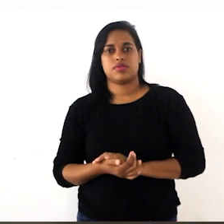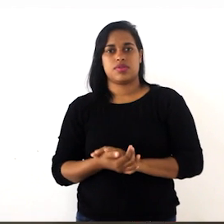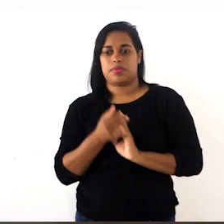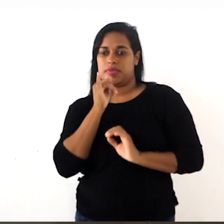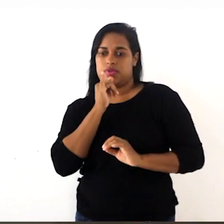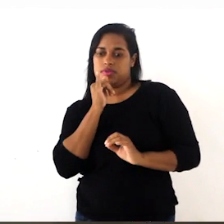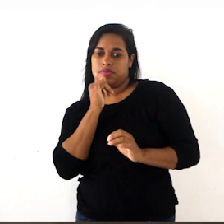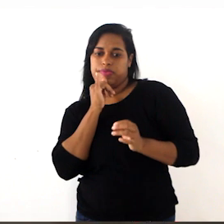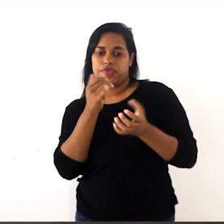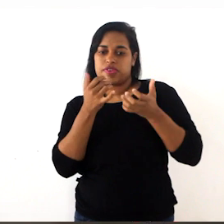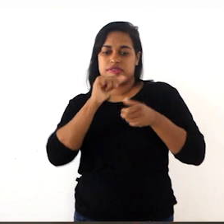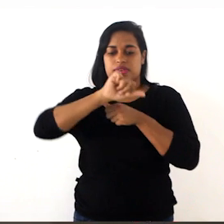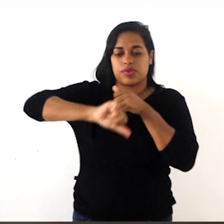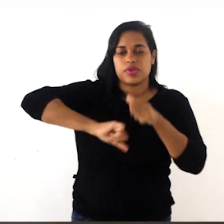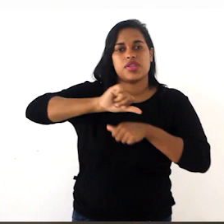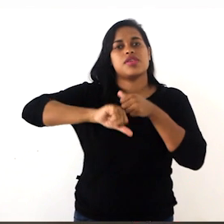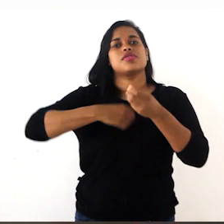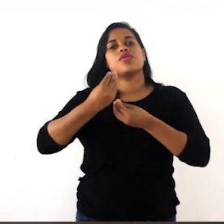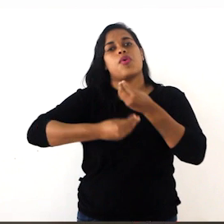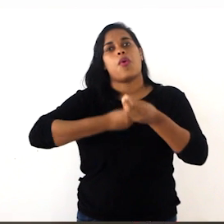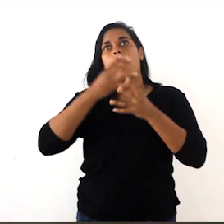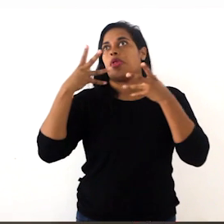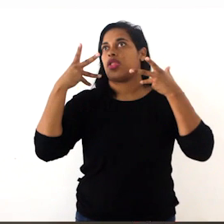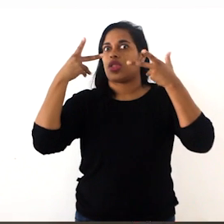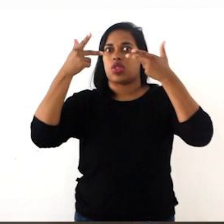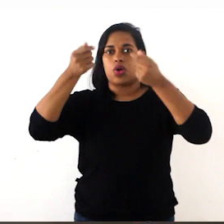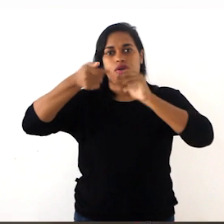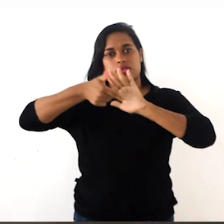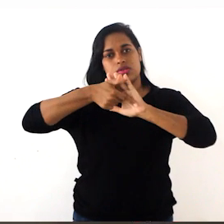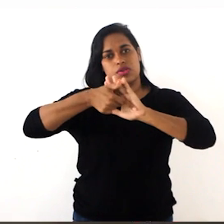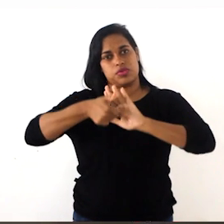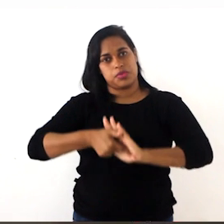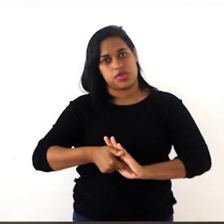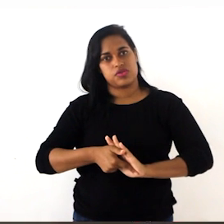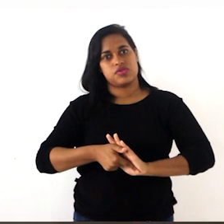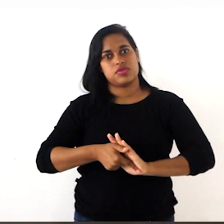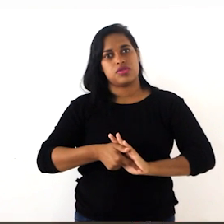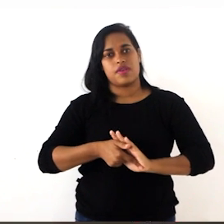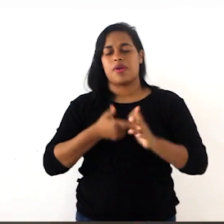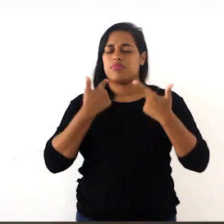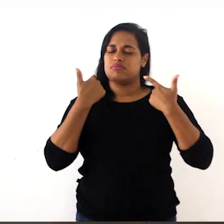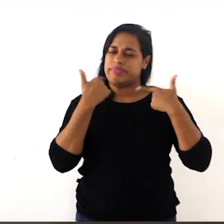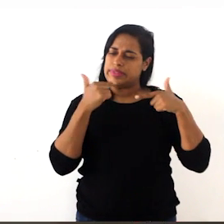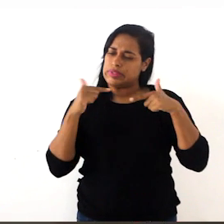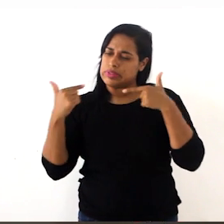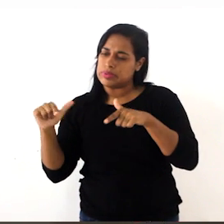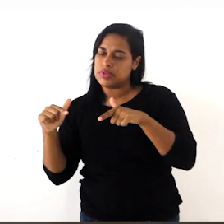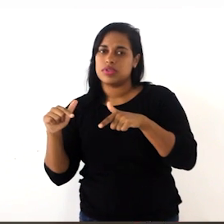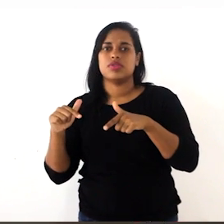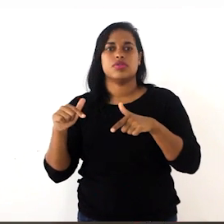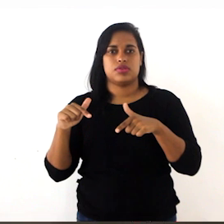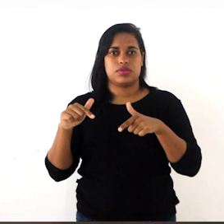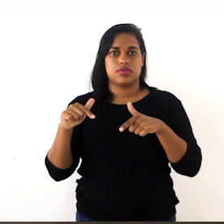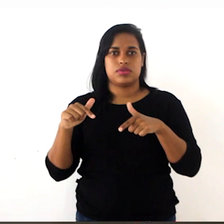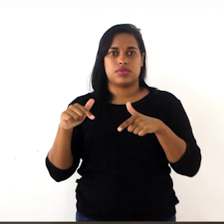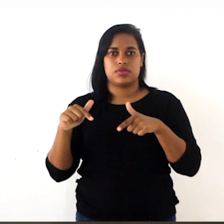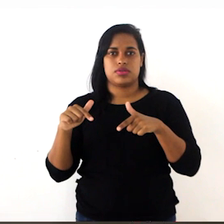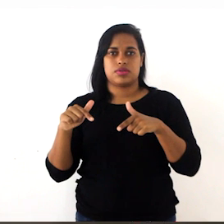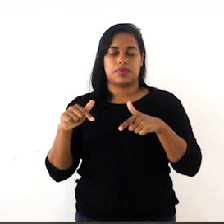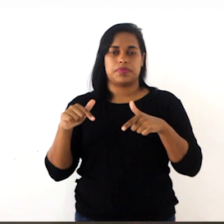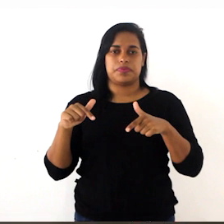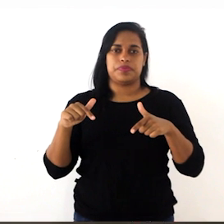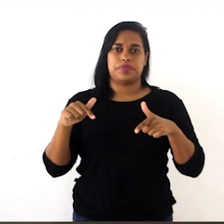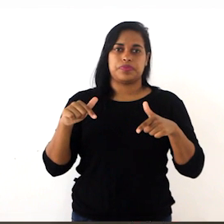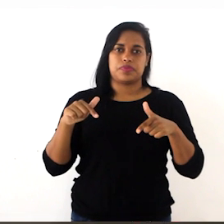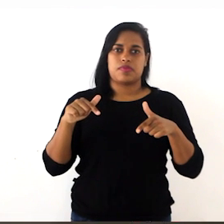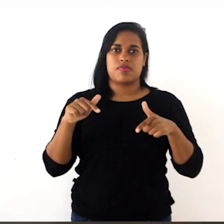precisar fazer uma alteração, a gente vai ter que fazer alteração em todas elas, são muita página, vai dar muito trabalho. E então o pessoal,